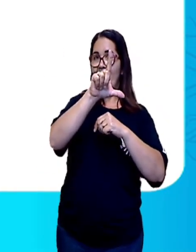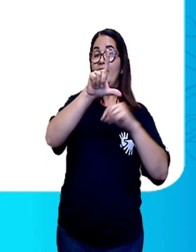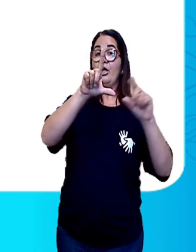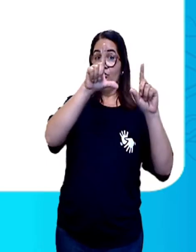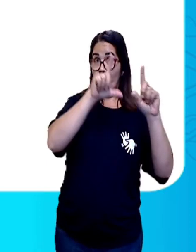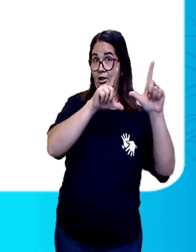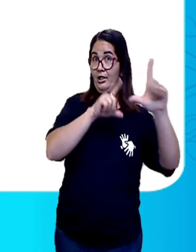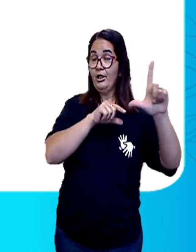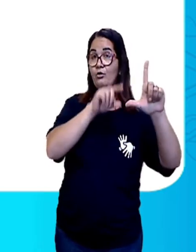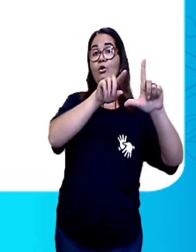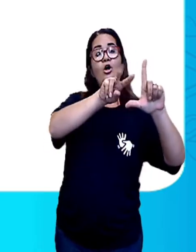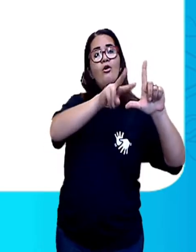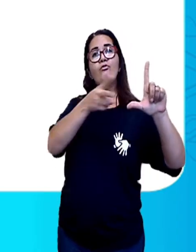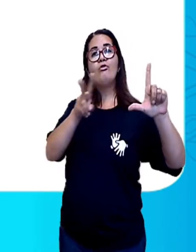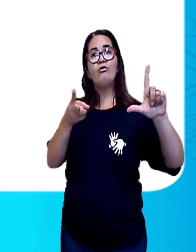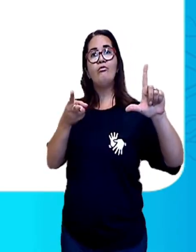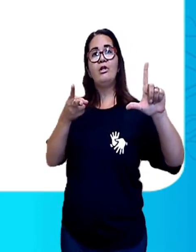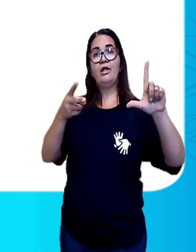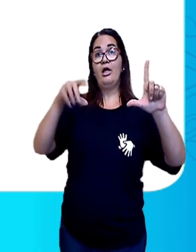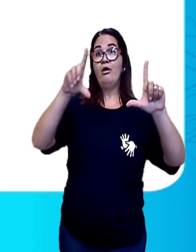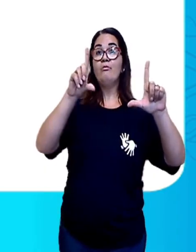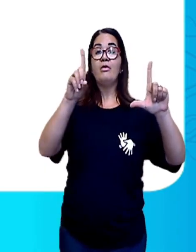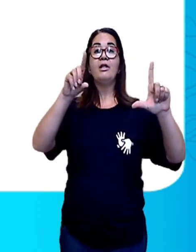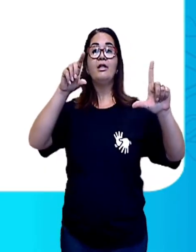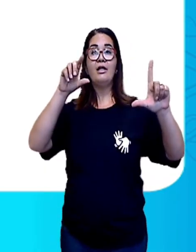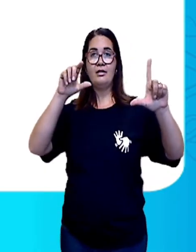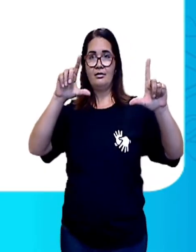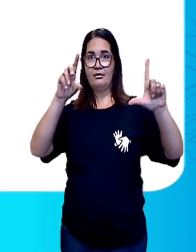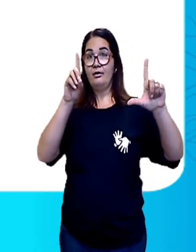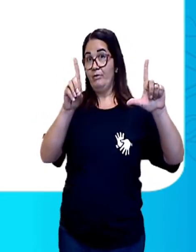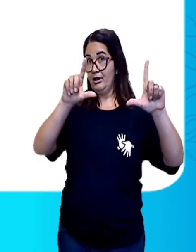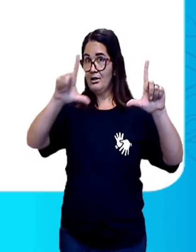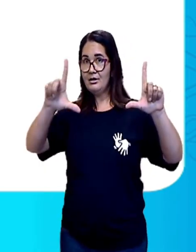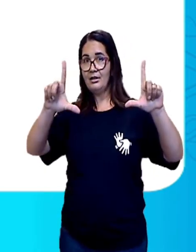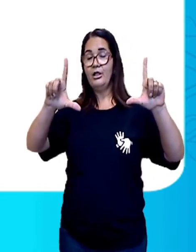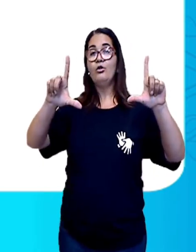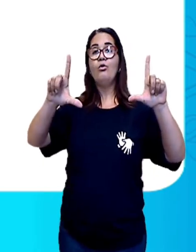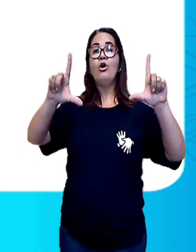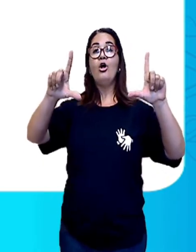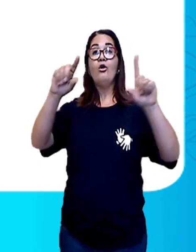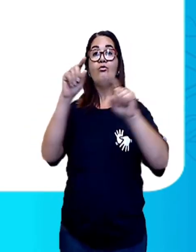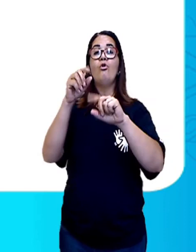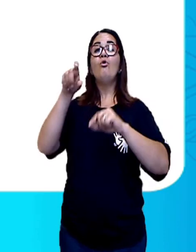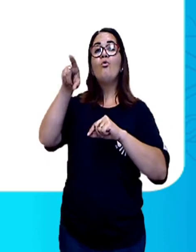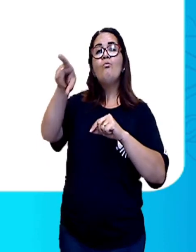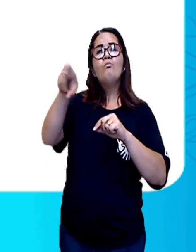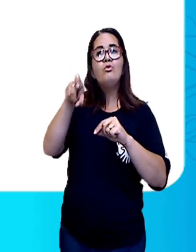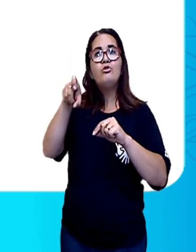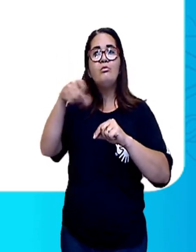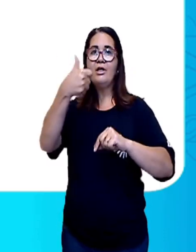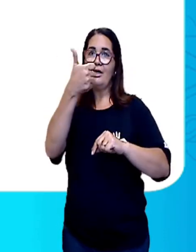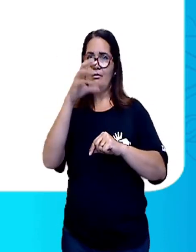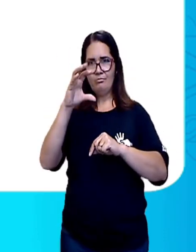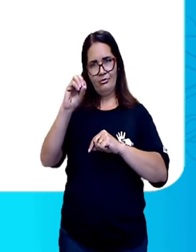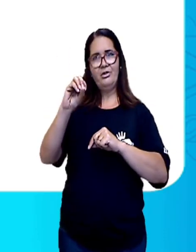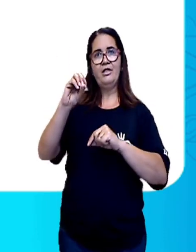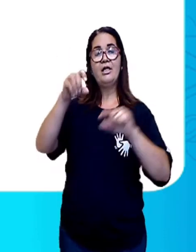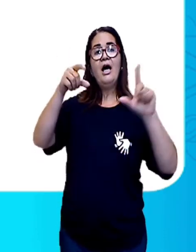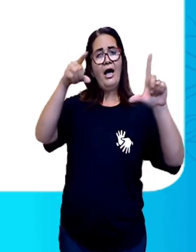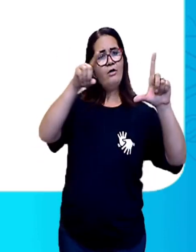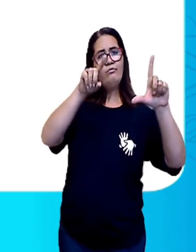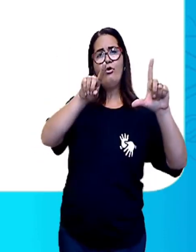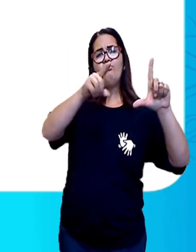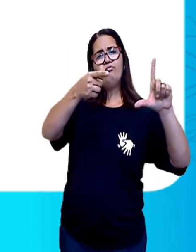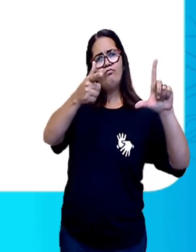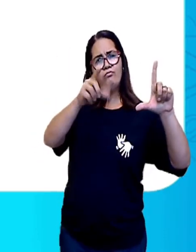vou fazer a conversão de decilitro para centilitro, eu também vou multiplicar por 10. E se eu vou